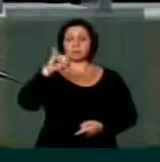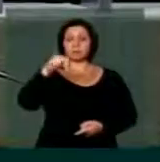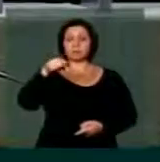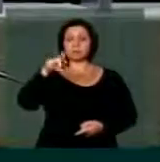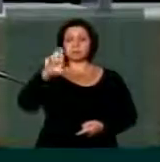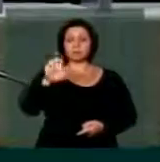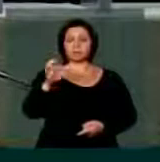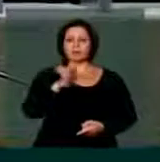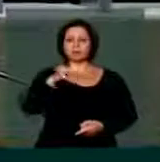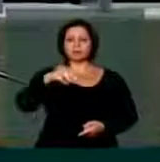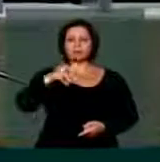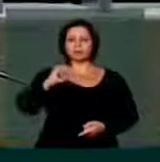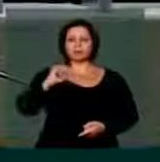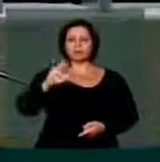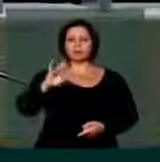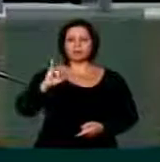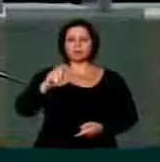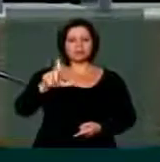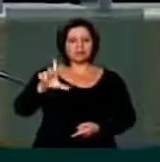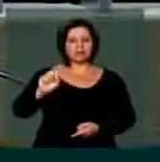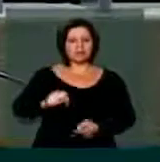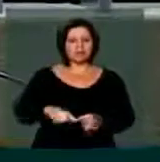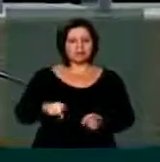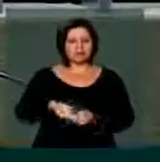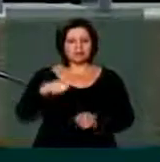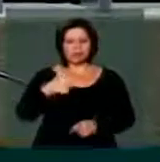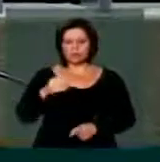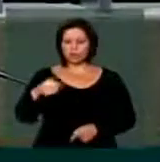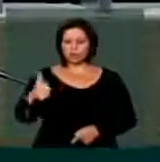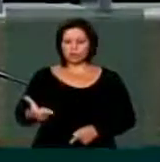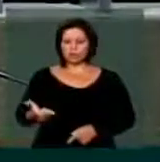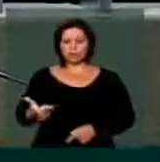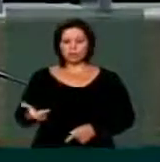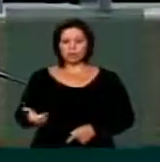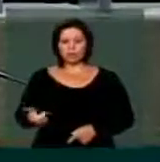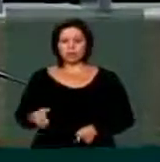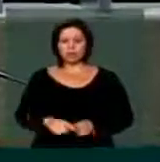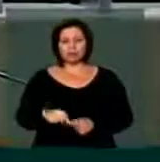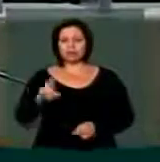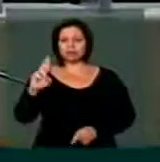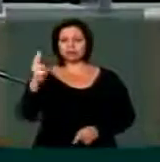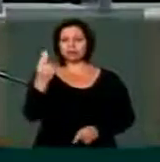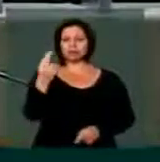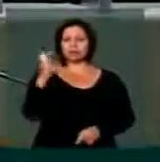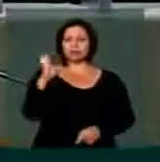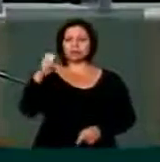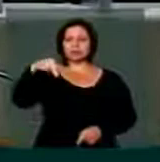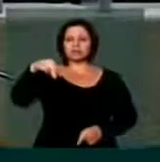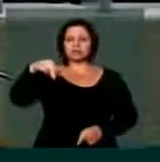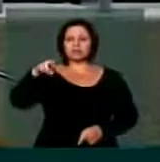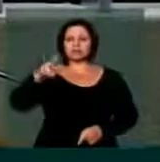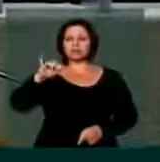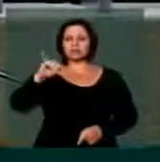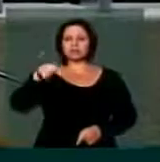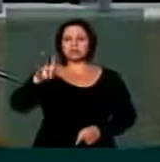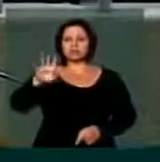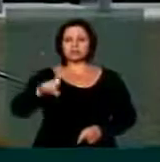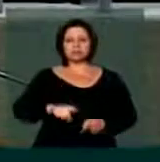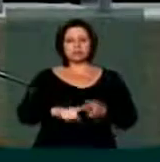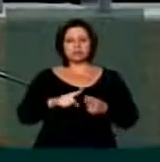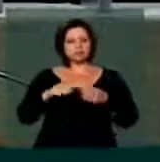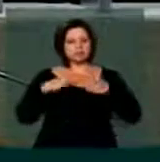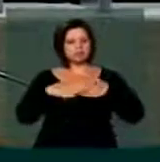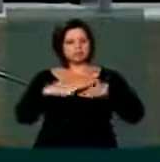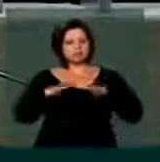Banco Central, em 2002. Em 2002, Henrique Meirelles, com 8 anos lá, para acalmar